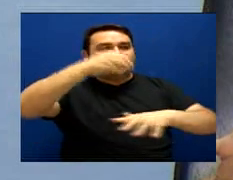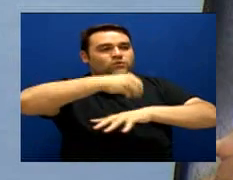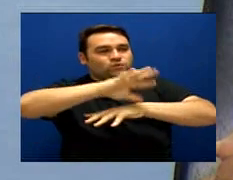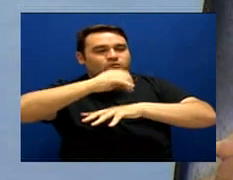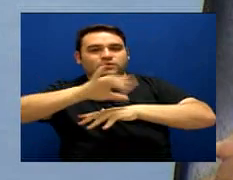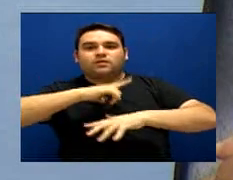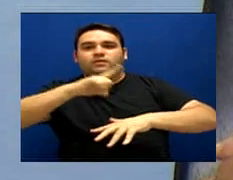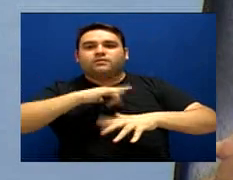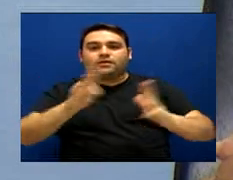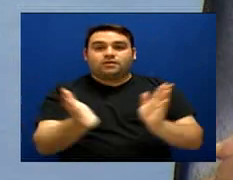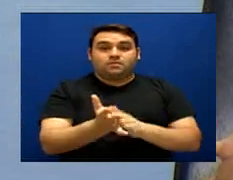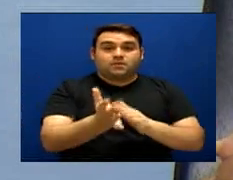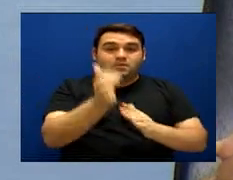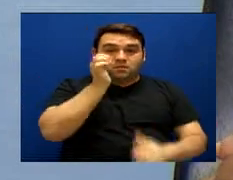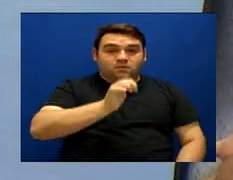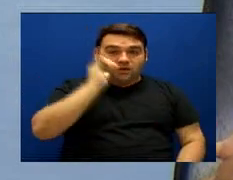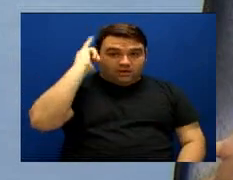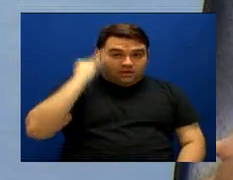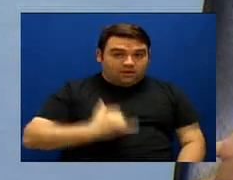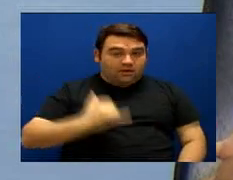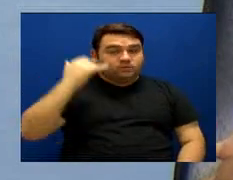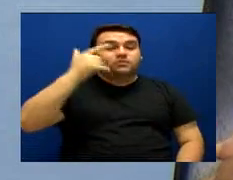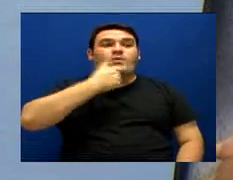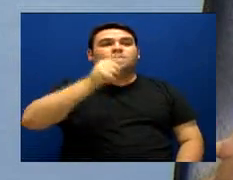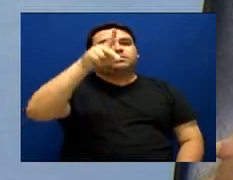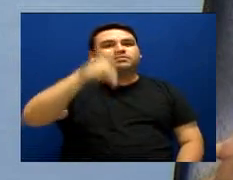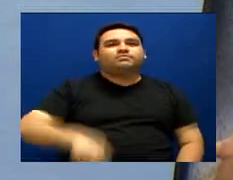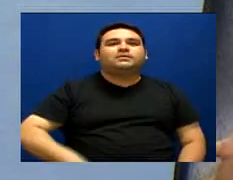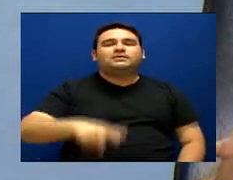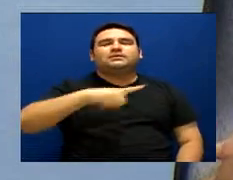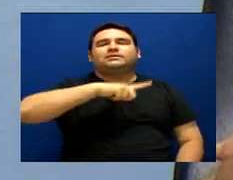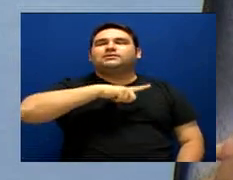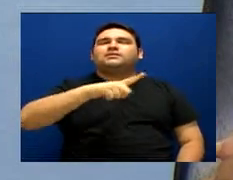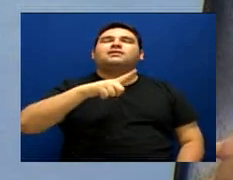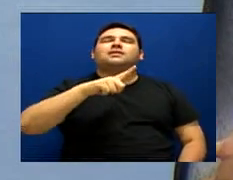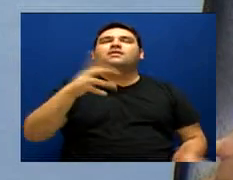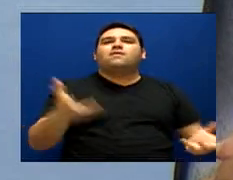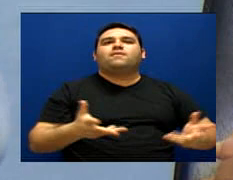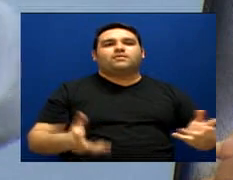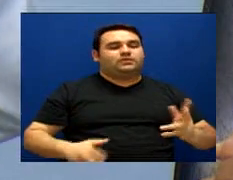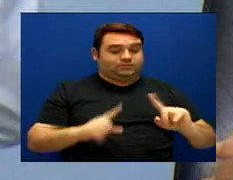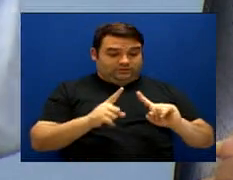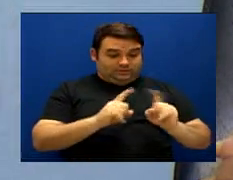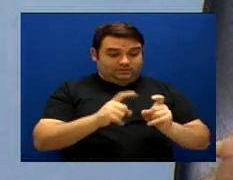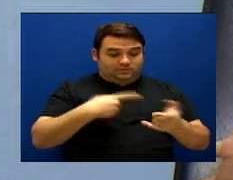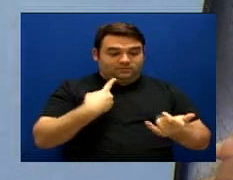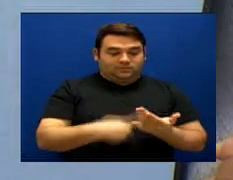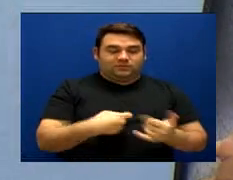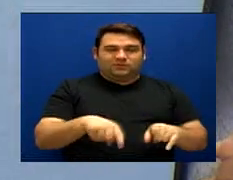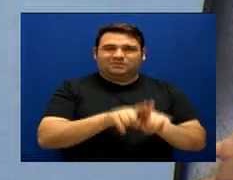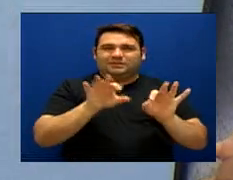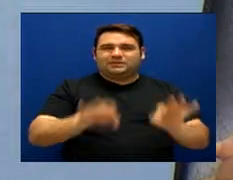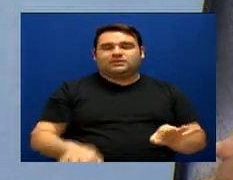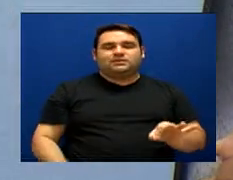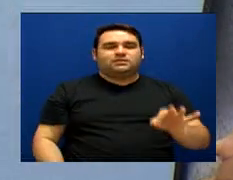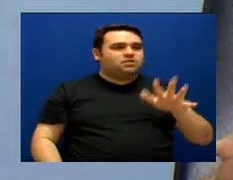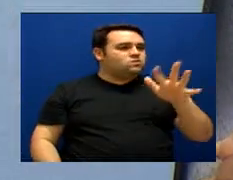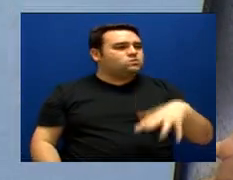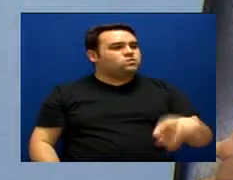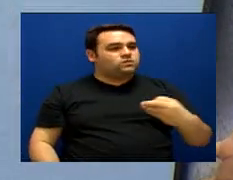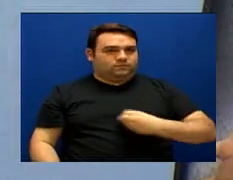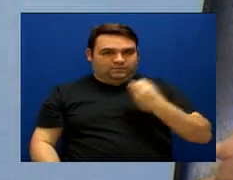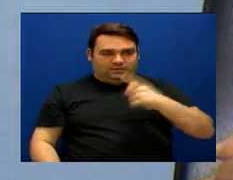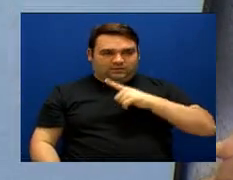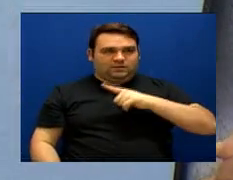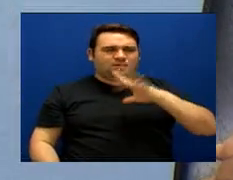quero parabenizar, Yara, o nosso presidente, por fazer essa reunião agora. E tenho certeza que todos que estão aqui, a